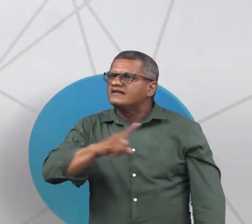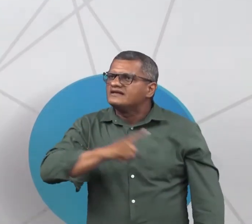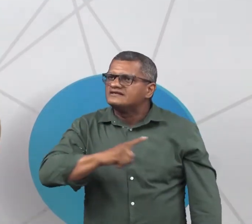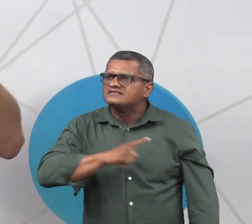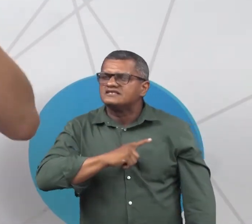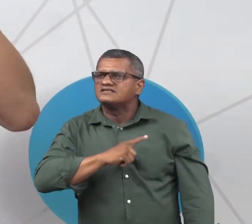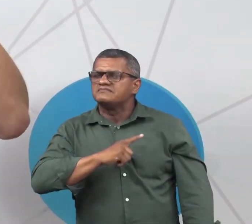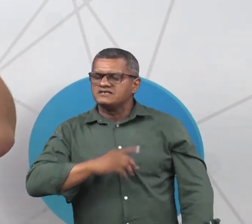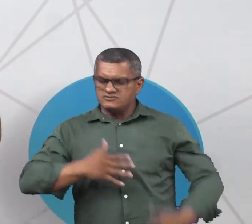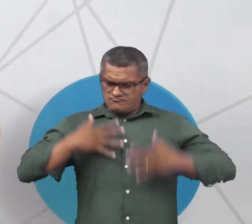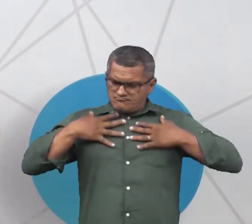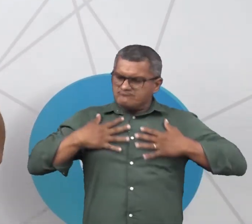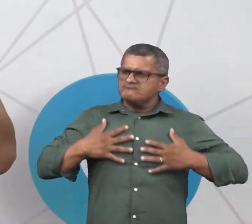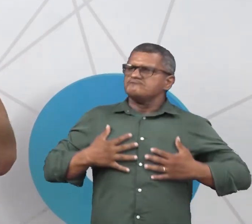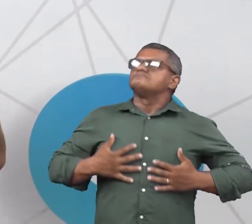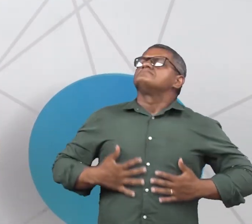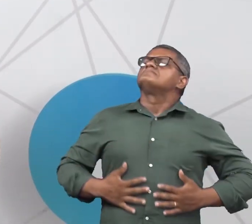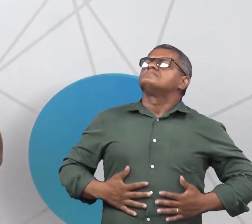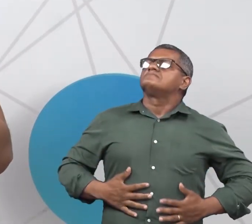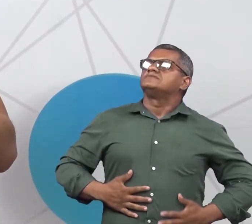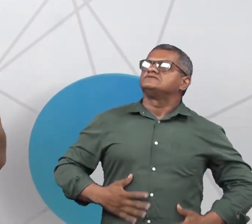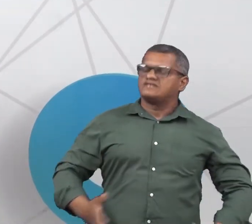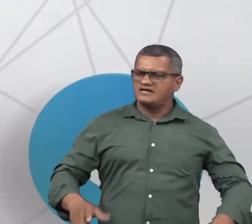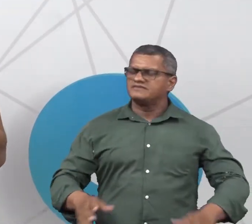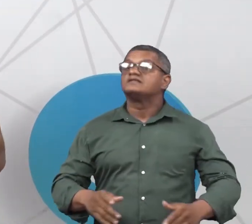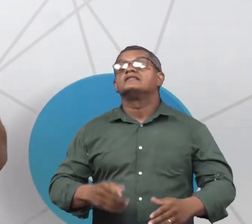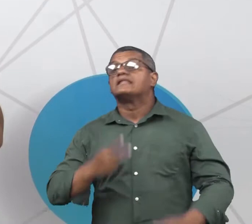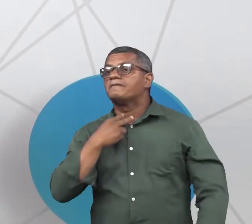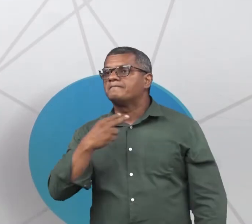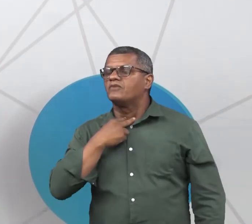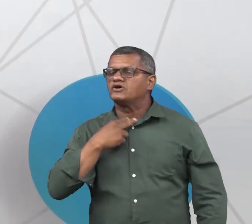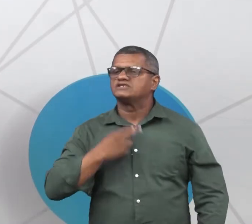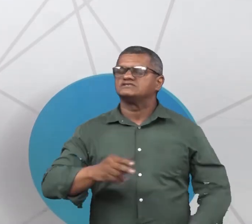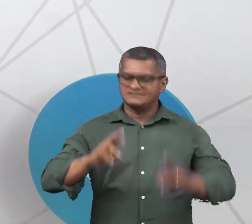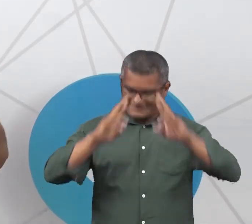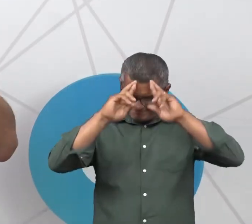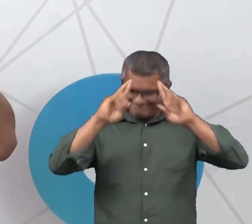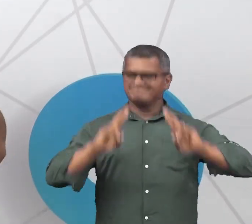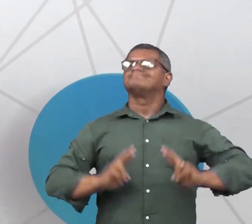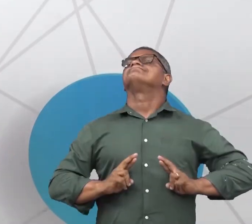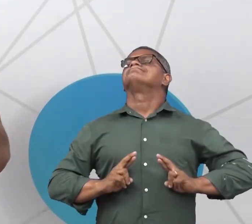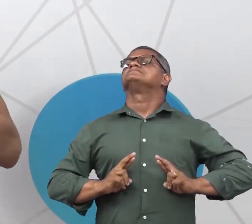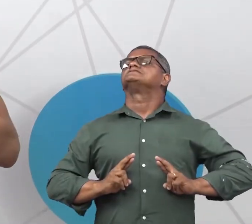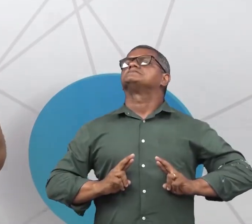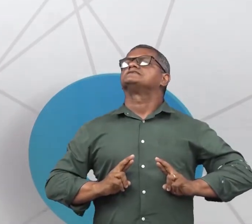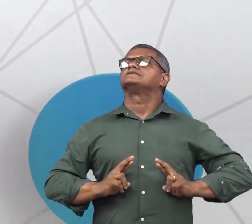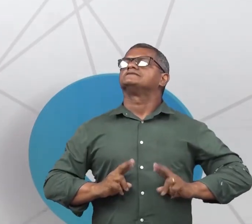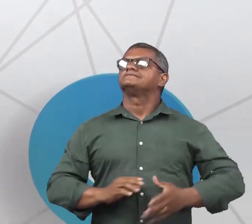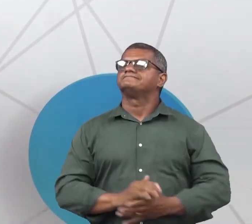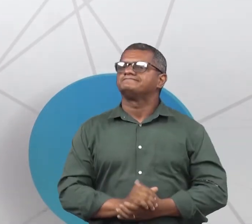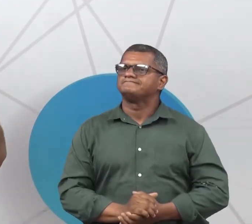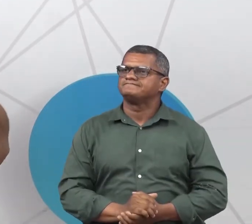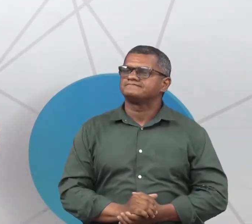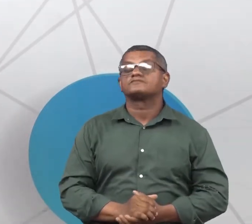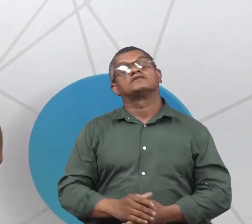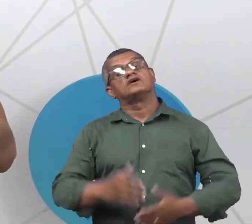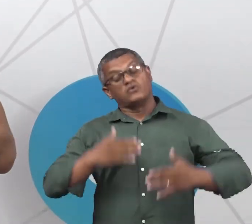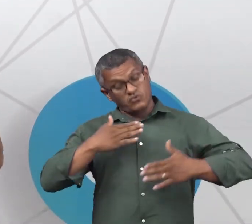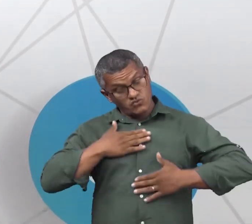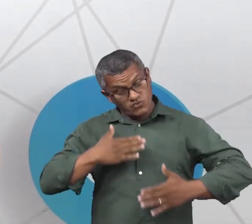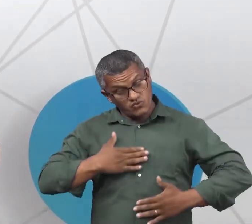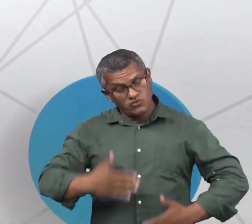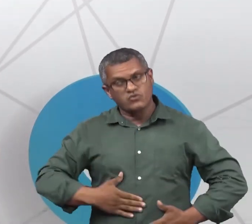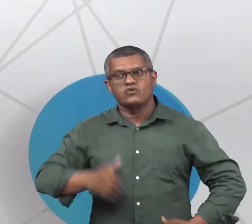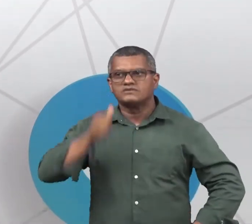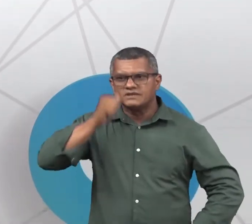sua integridade física, de não ser agredida, de não ser espancada, respeitada. O corpo da